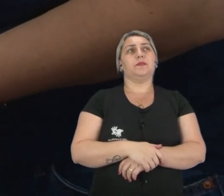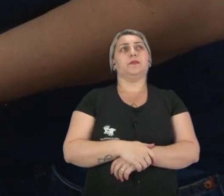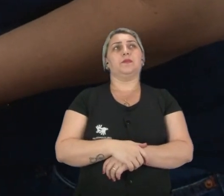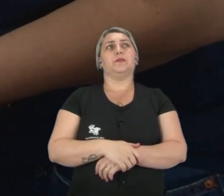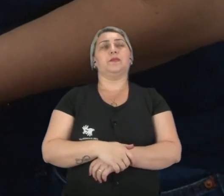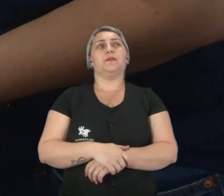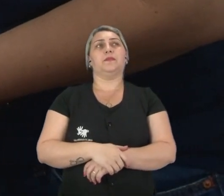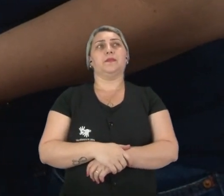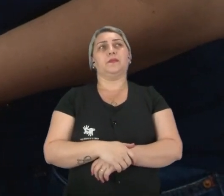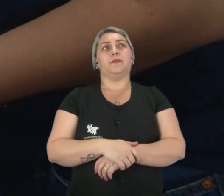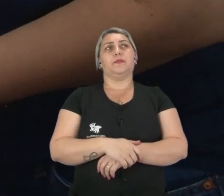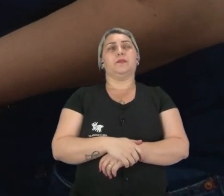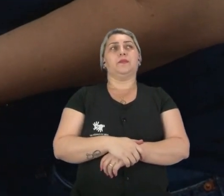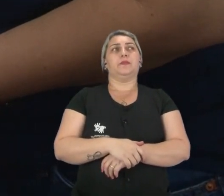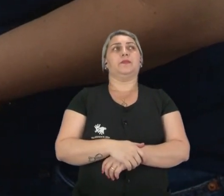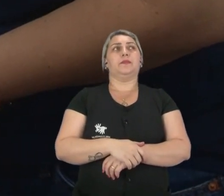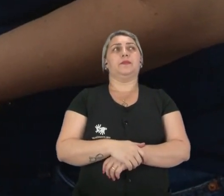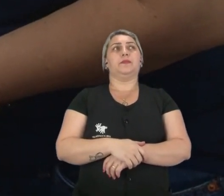1,40.